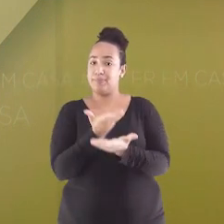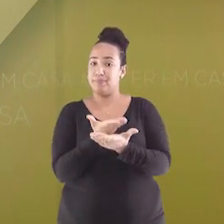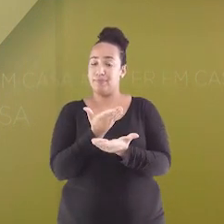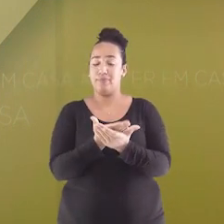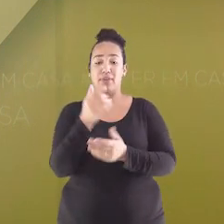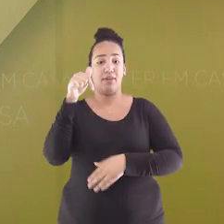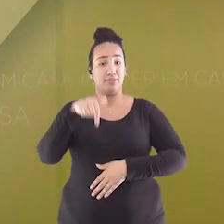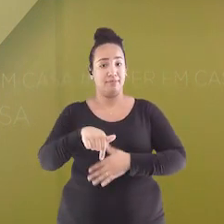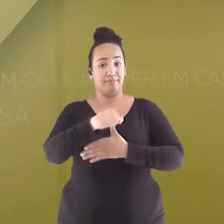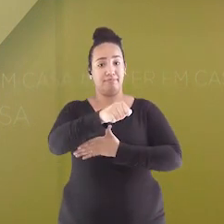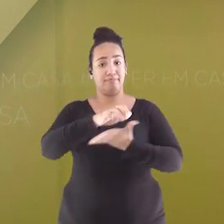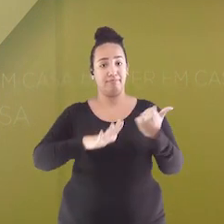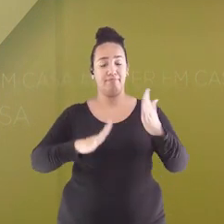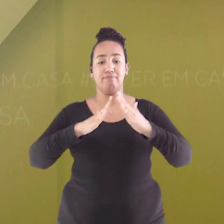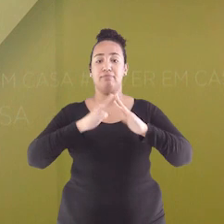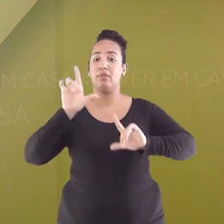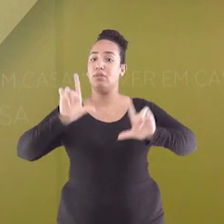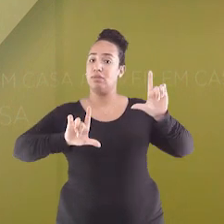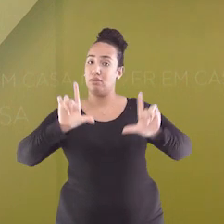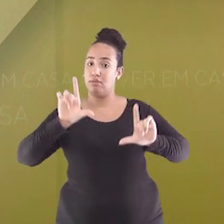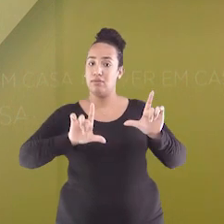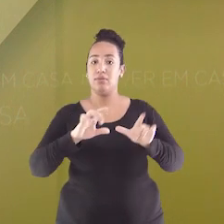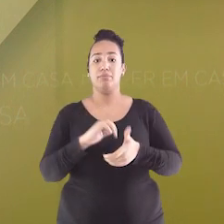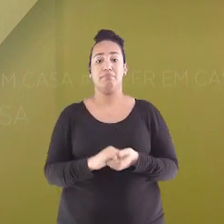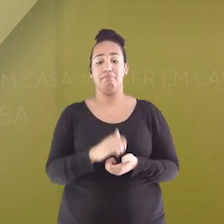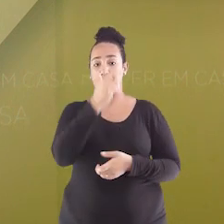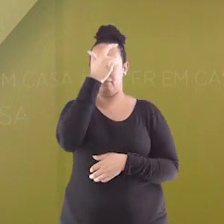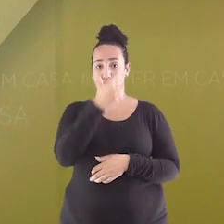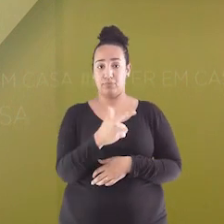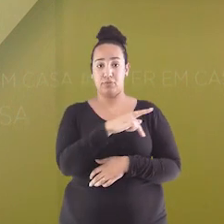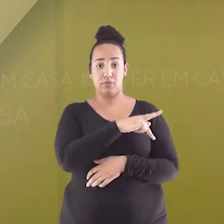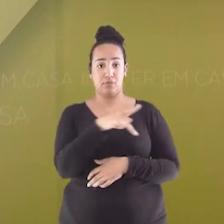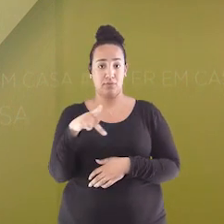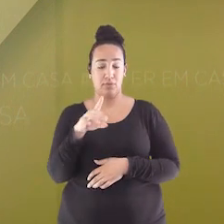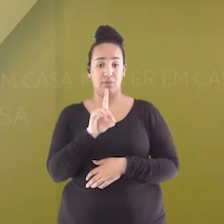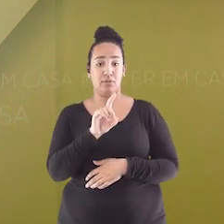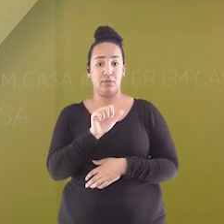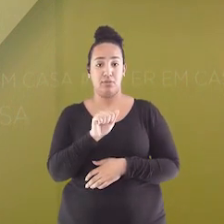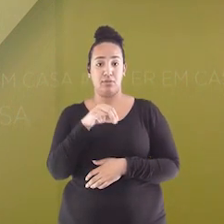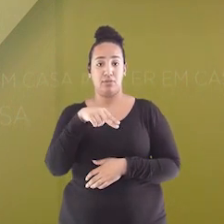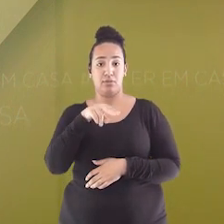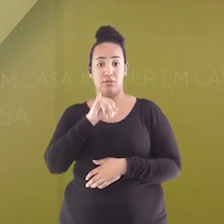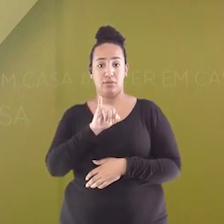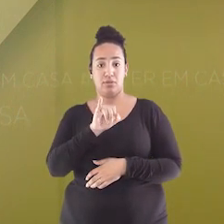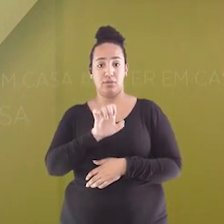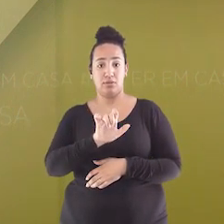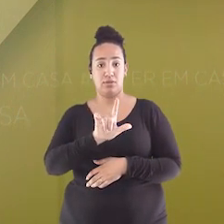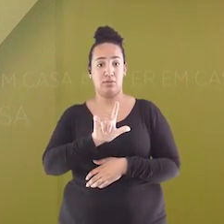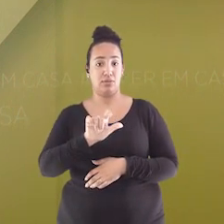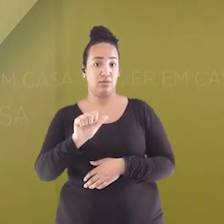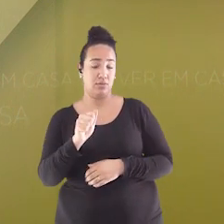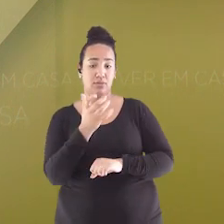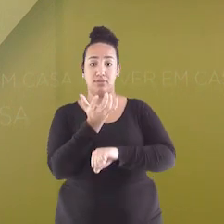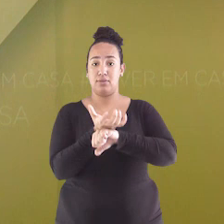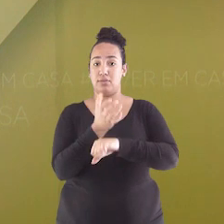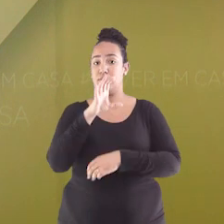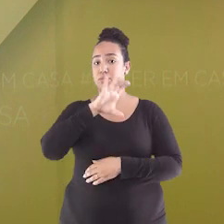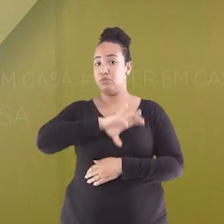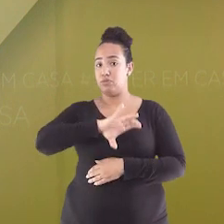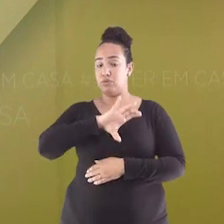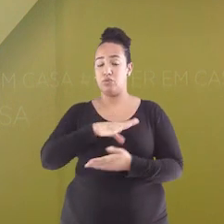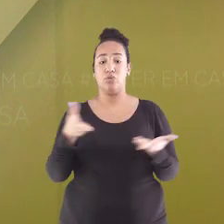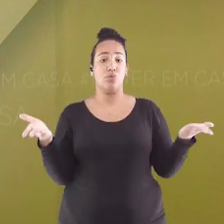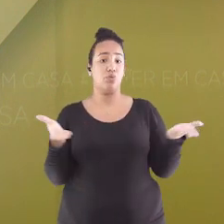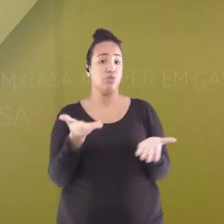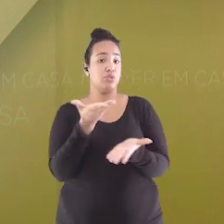aula aqui no Dever em Casa na TV. Eu sou a professora Daniela Lima, de língua portuguesa. O tema da nossa